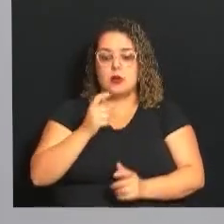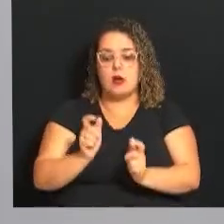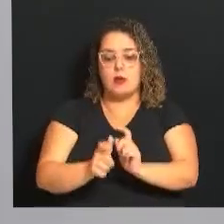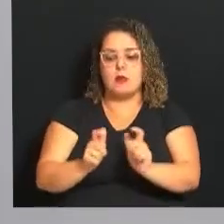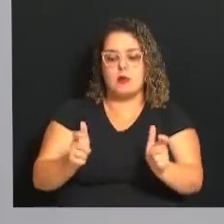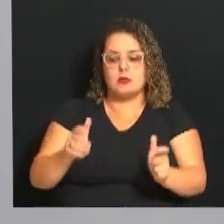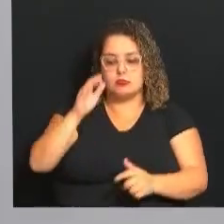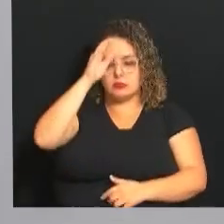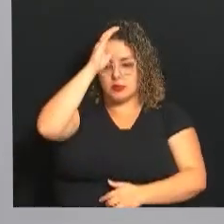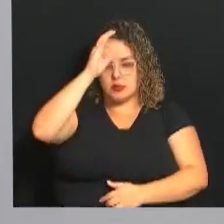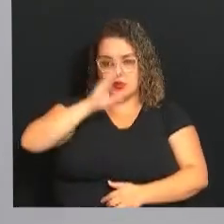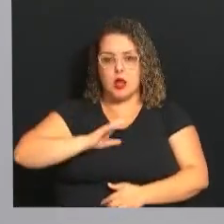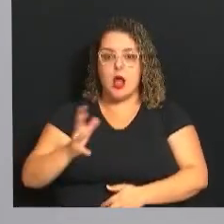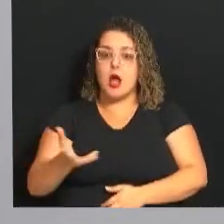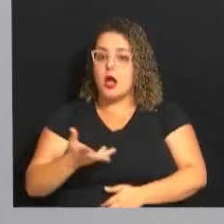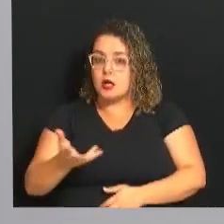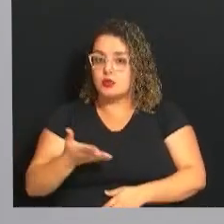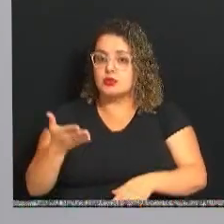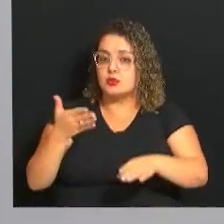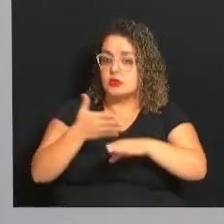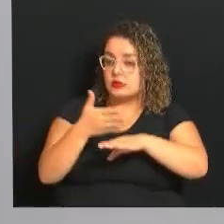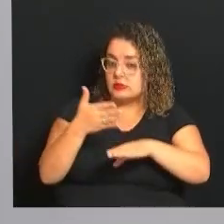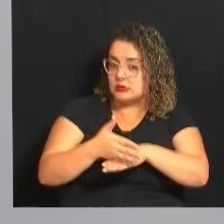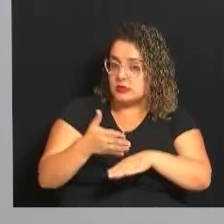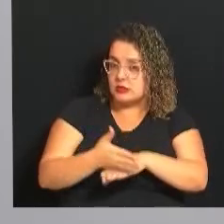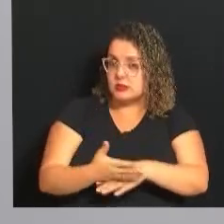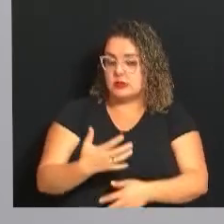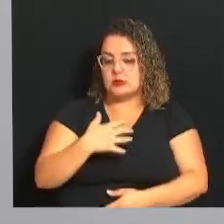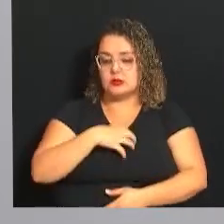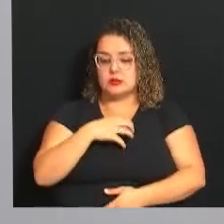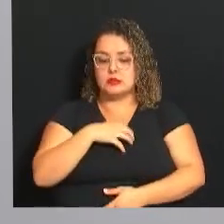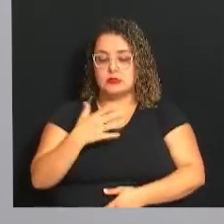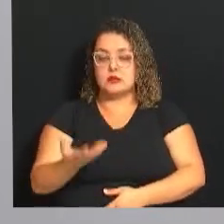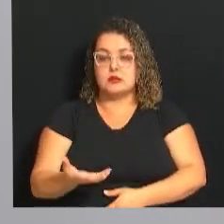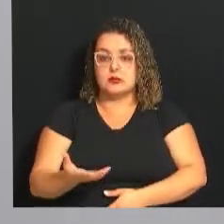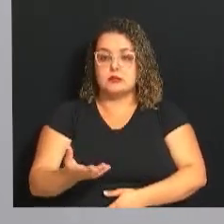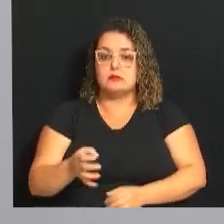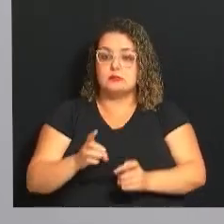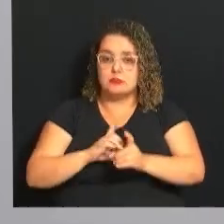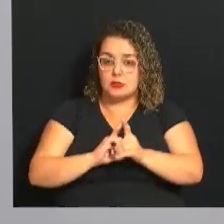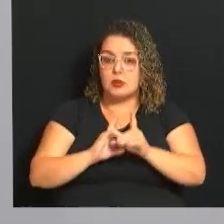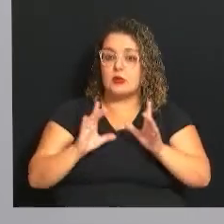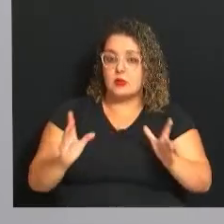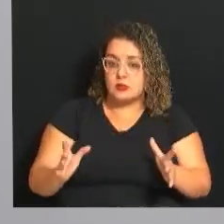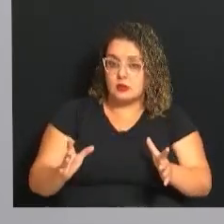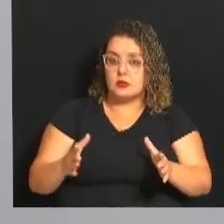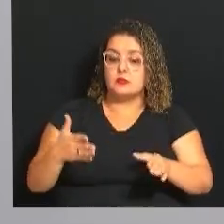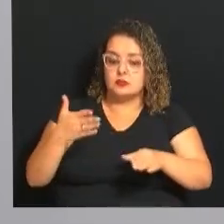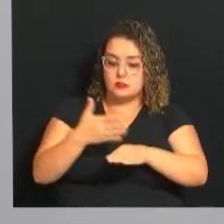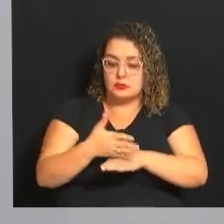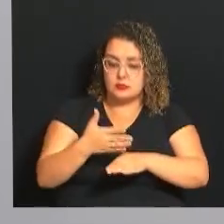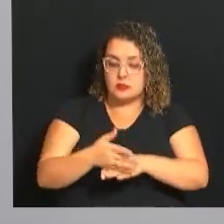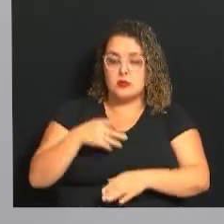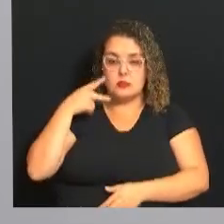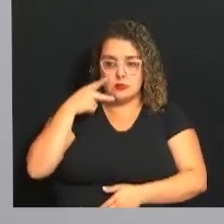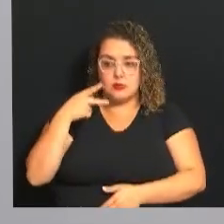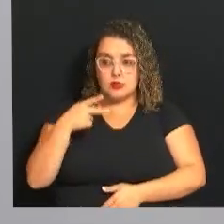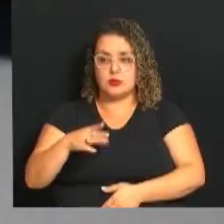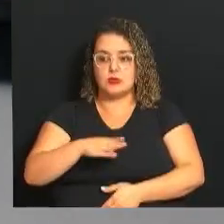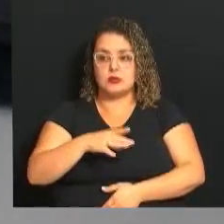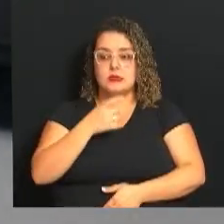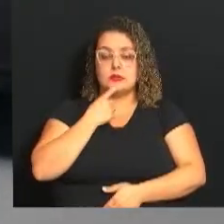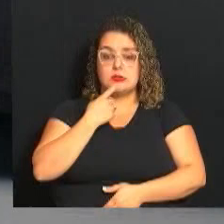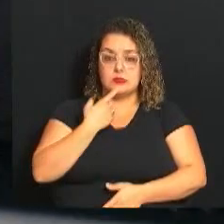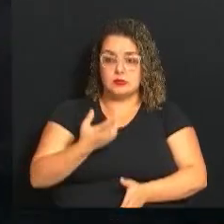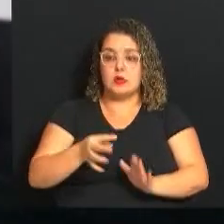assim a gente aumenta a participação do cidadão agilizando esse acesso essa forma mais democrática dele participar da política de